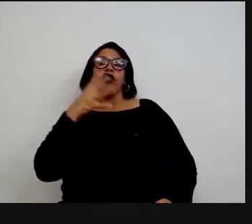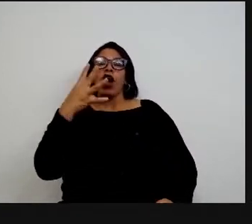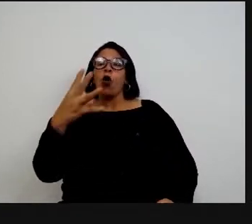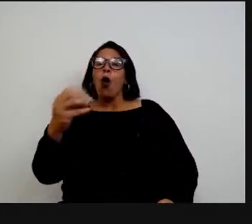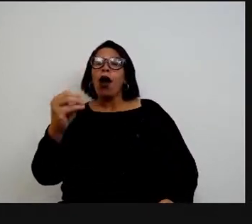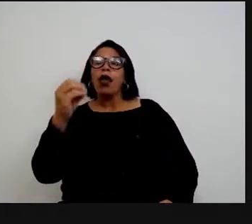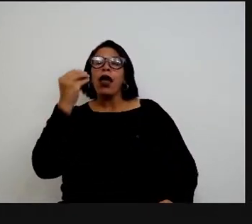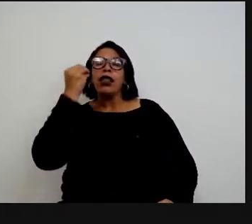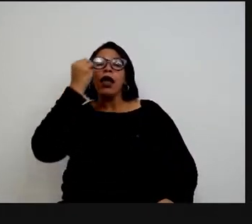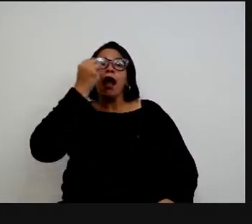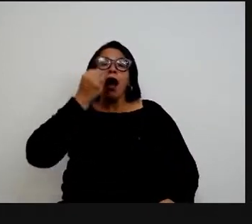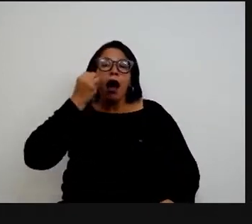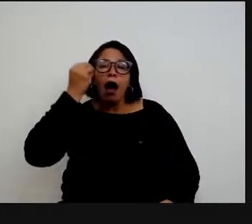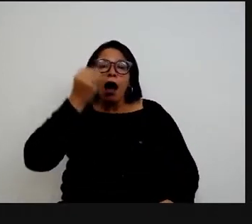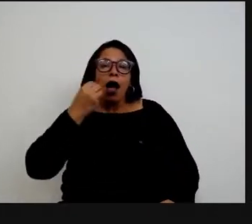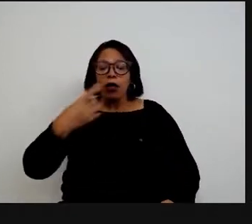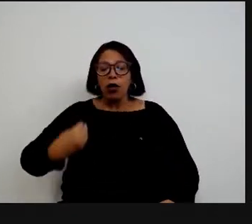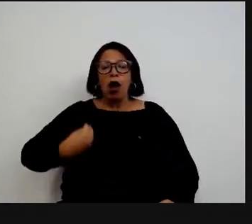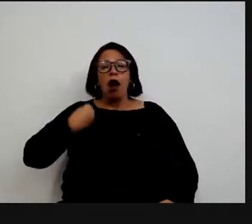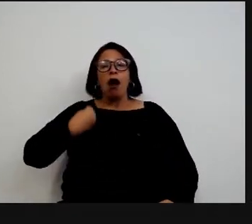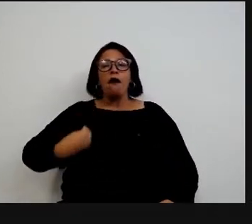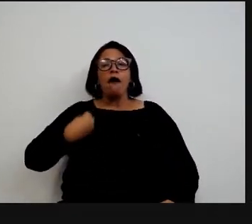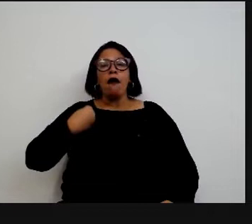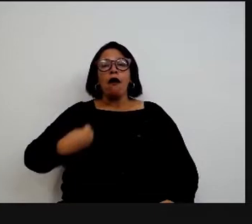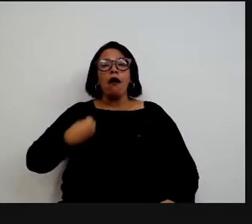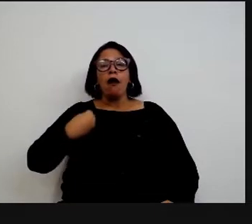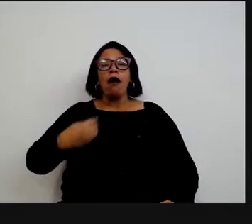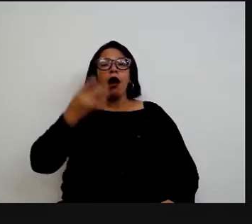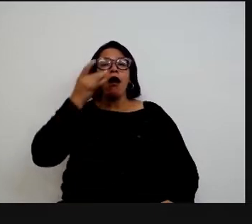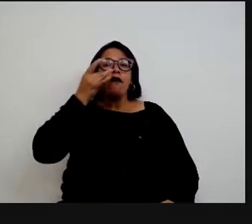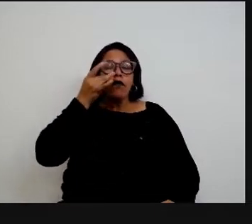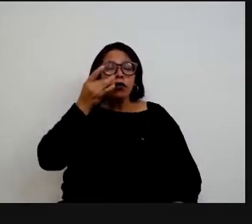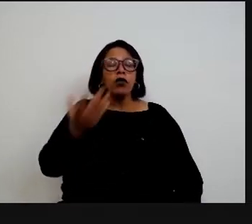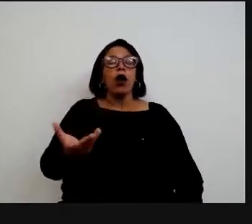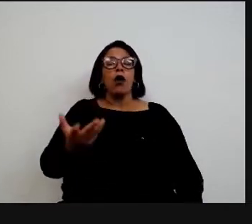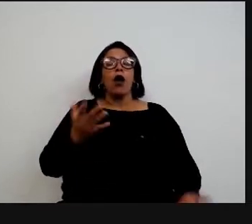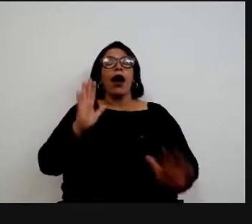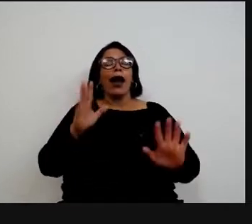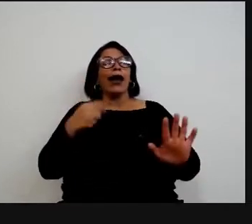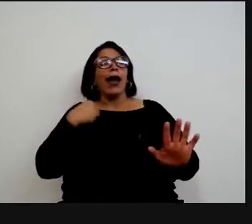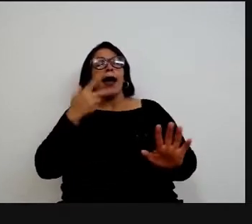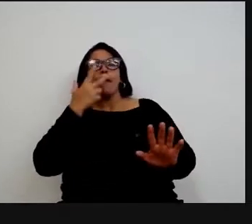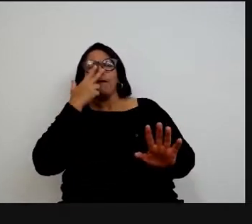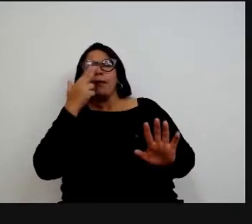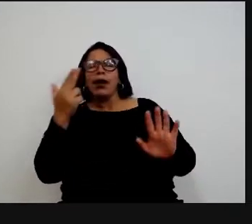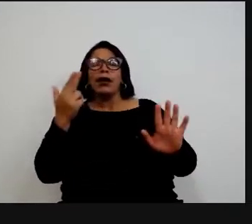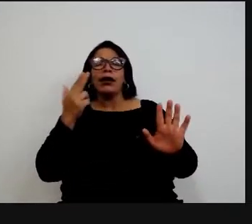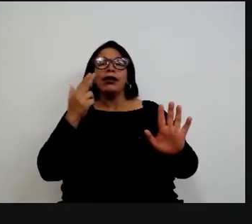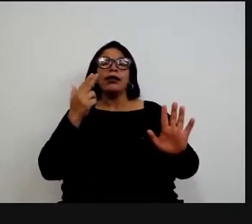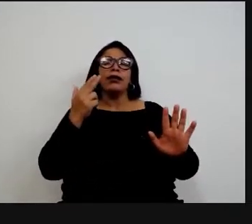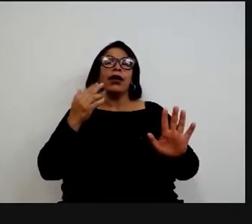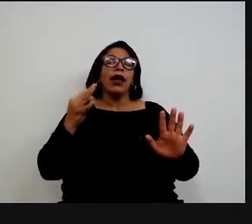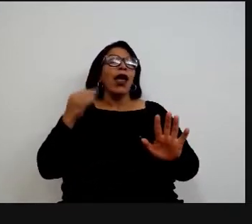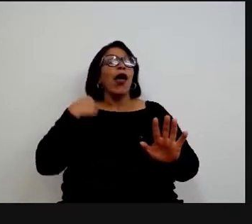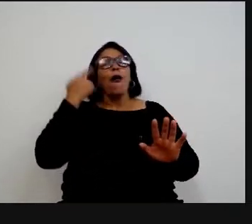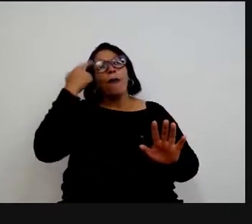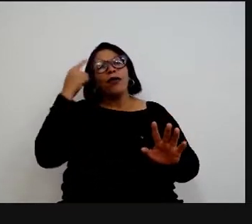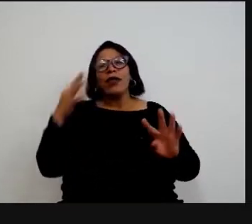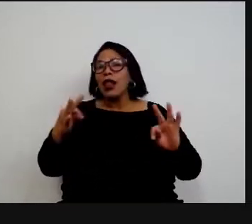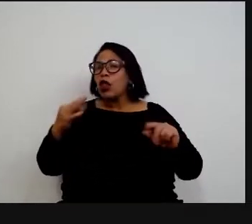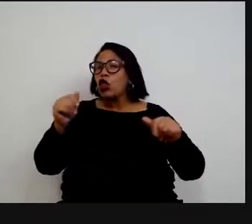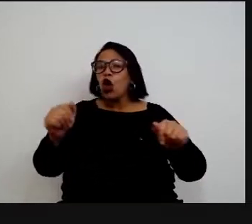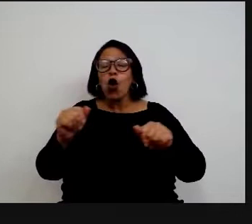ensino presencial, né? E o ensino presencial testando, que isso acho que é um fenômeno da educação como um